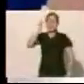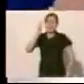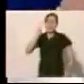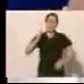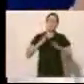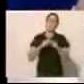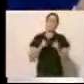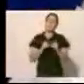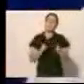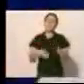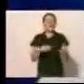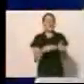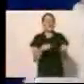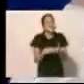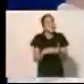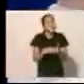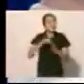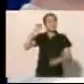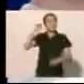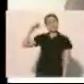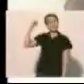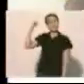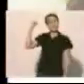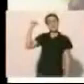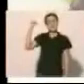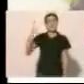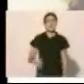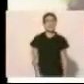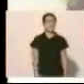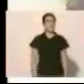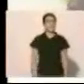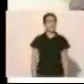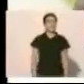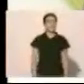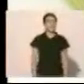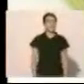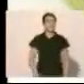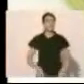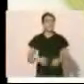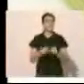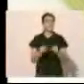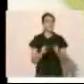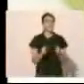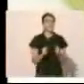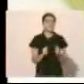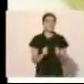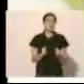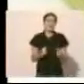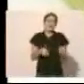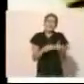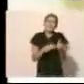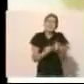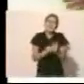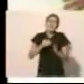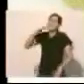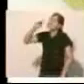Alguns de nós aí se sentem quase que sozinhos já. Imagina o senhor, a senhora que já perdeu o marido, já perdeu o esposo, já perdeu...